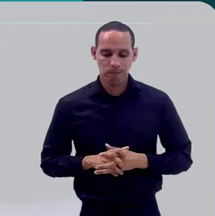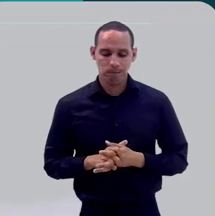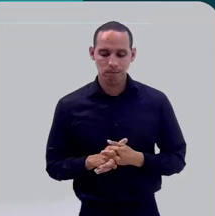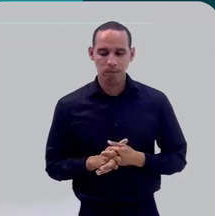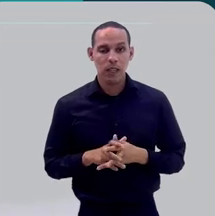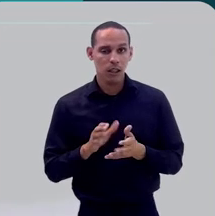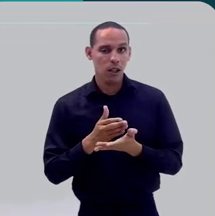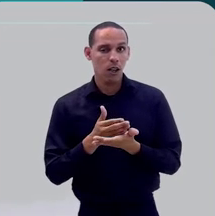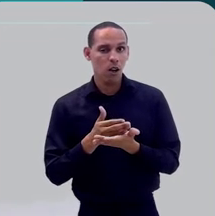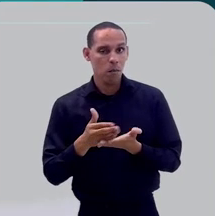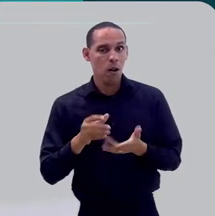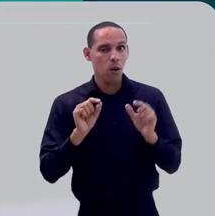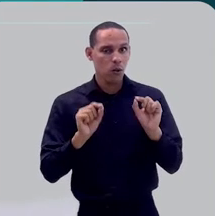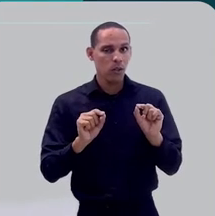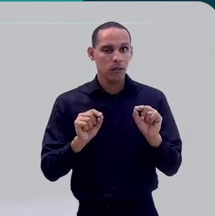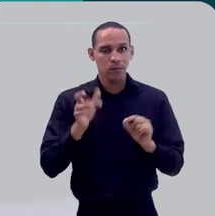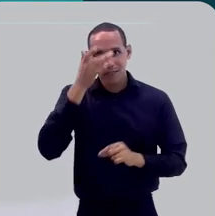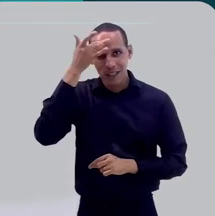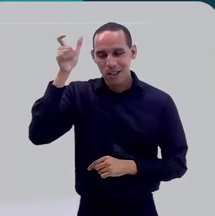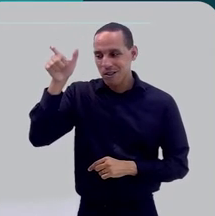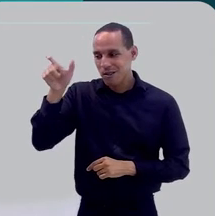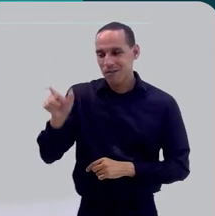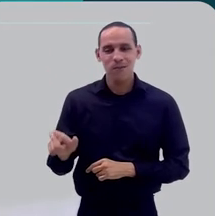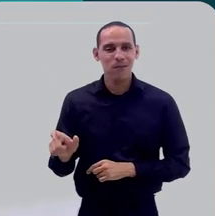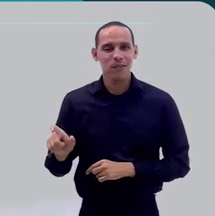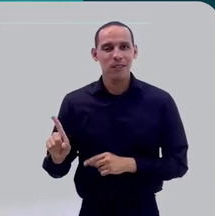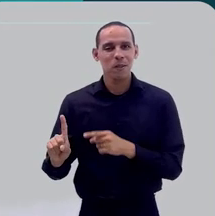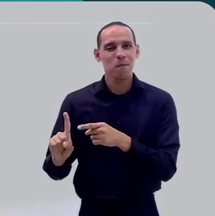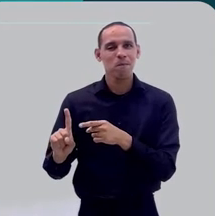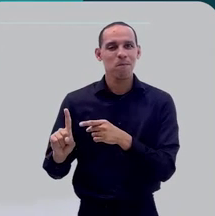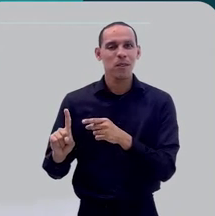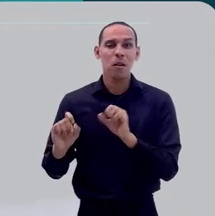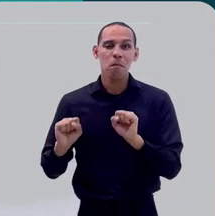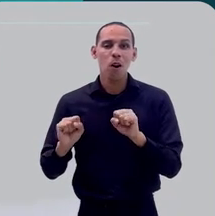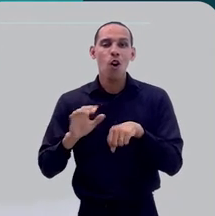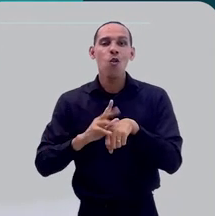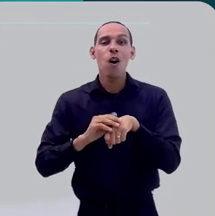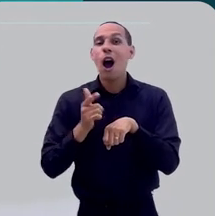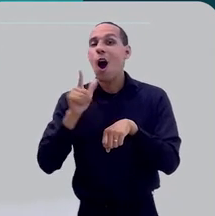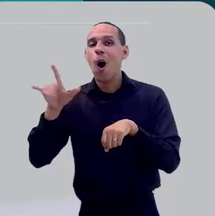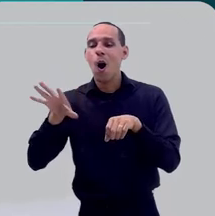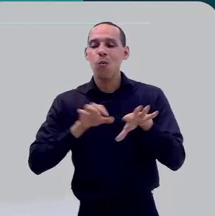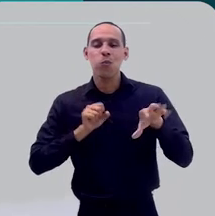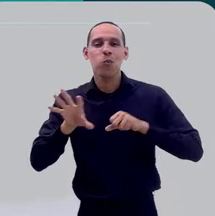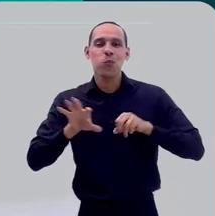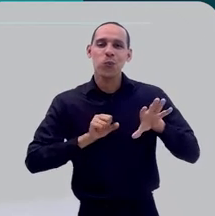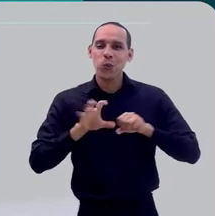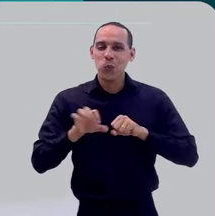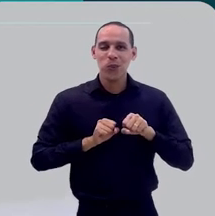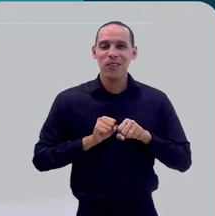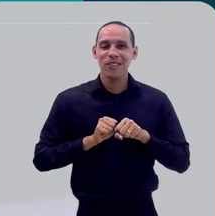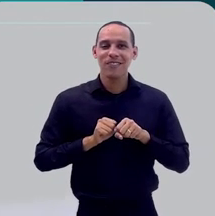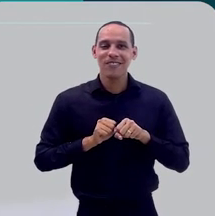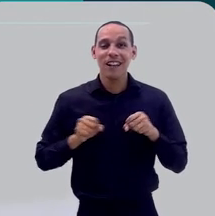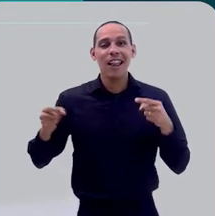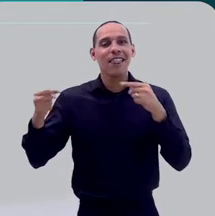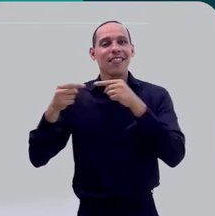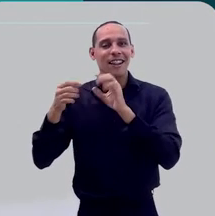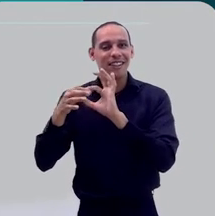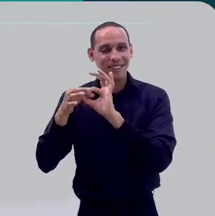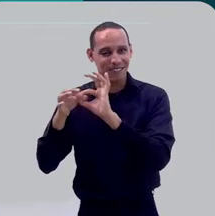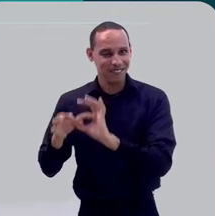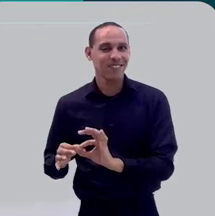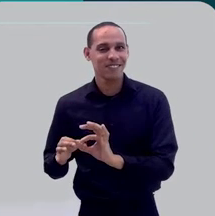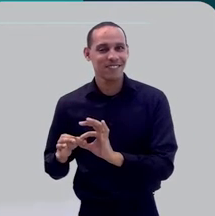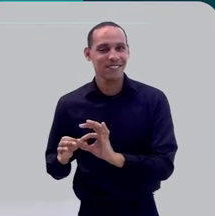Bom, começa que a pessoa pode, de fato, começar a ter comorbidades, ou seja, o que é isso? É outras